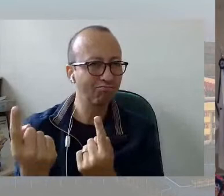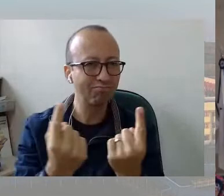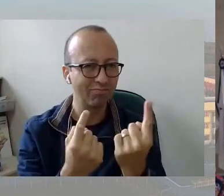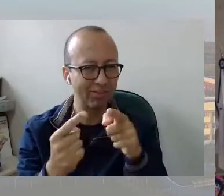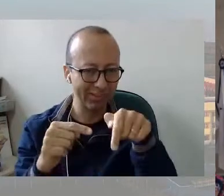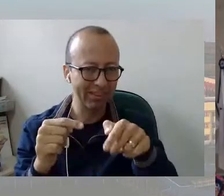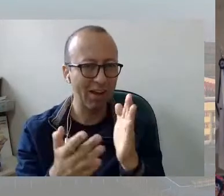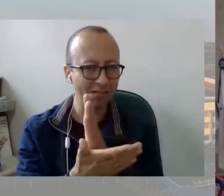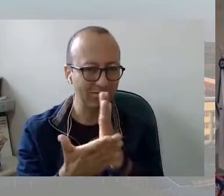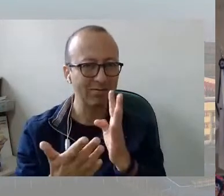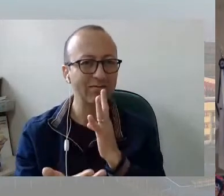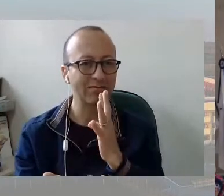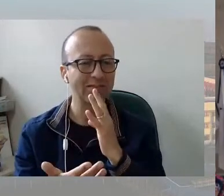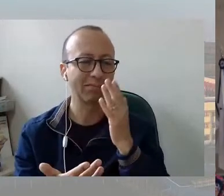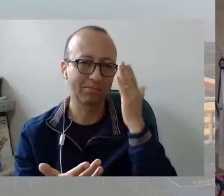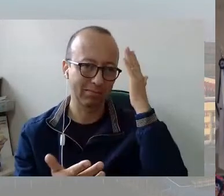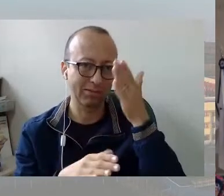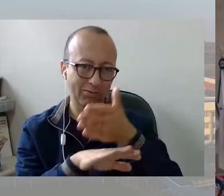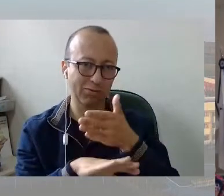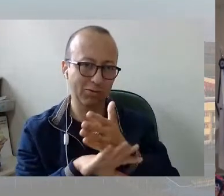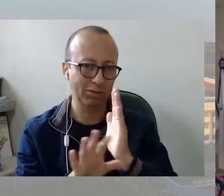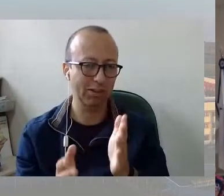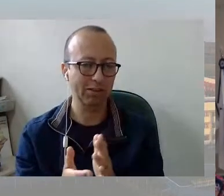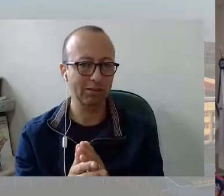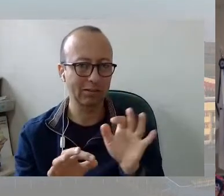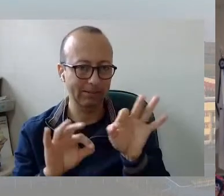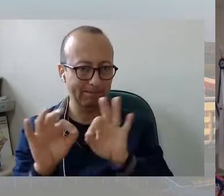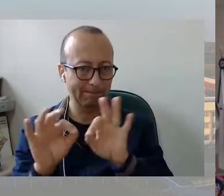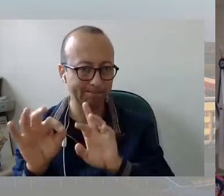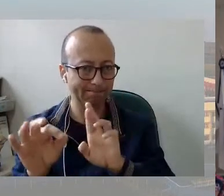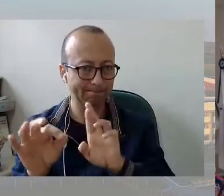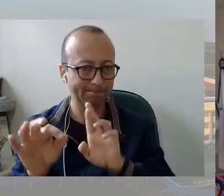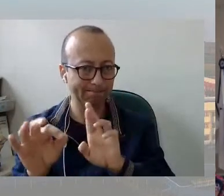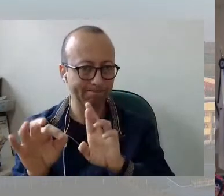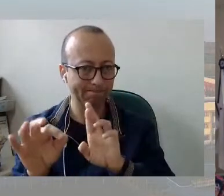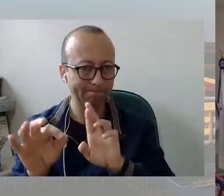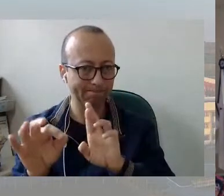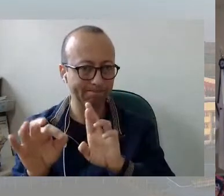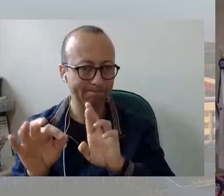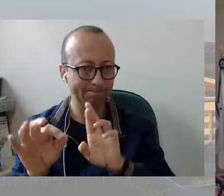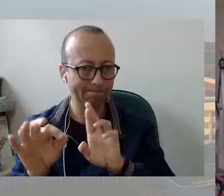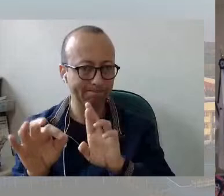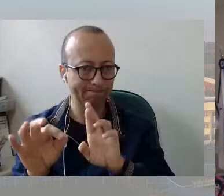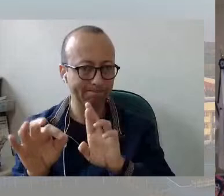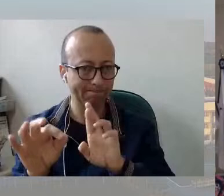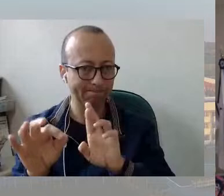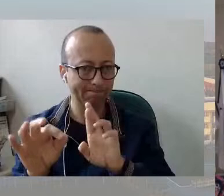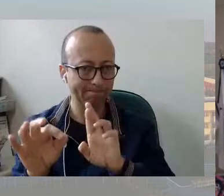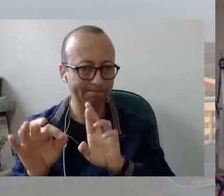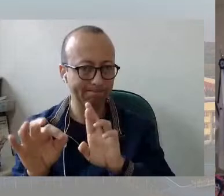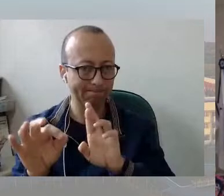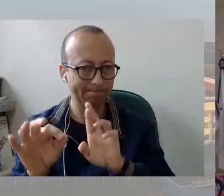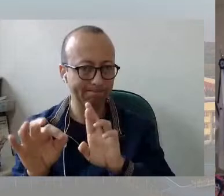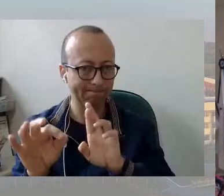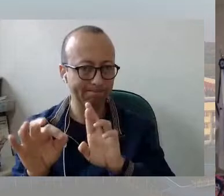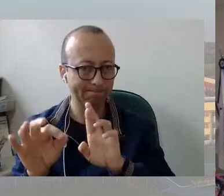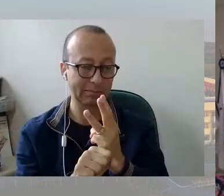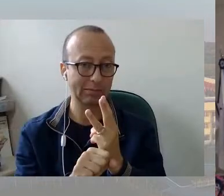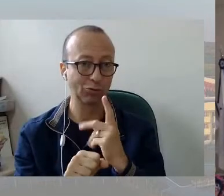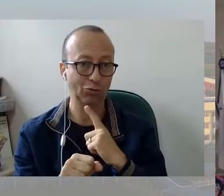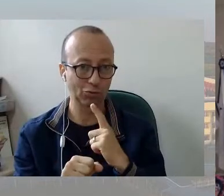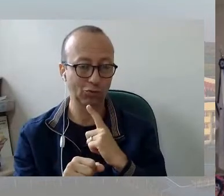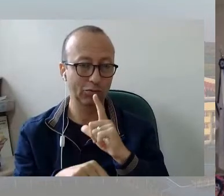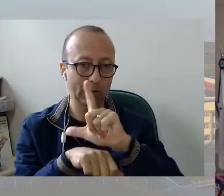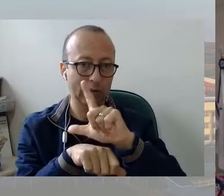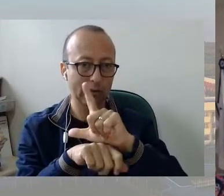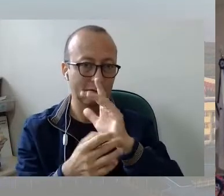né, participaram ativamente da organização, né, e foram 3 anos, né, de sediados na